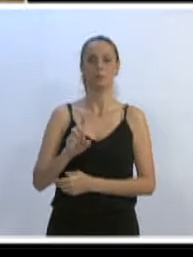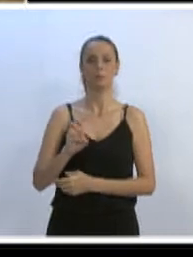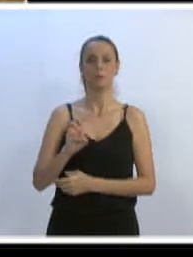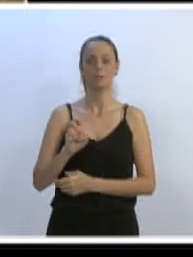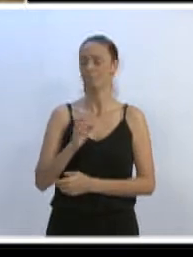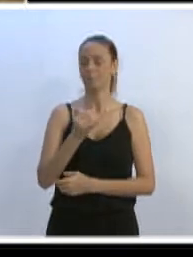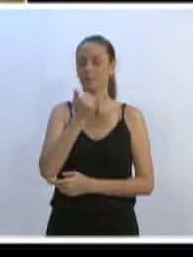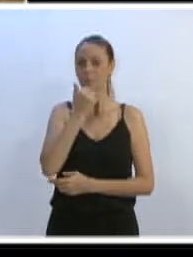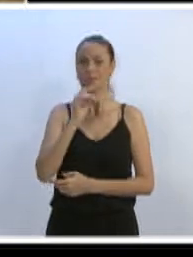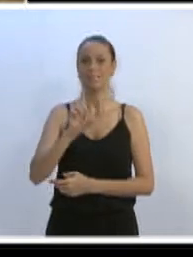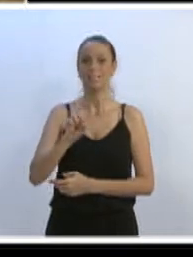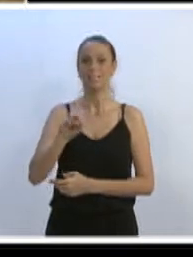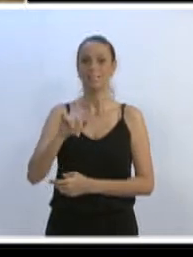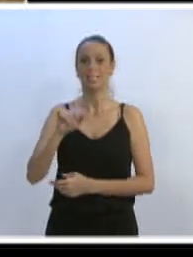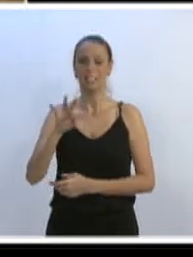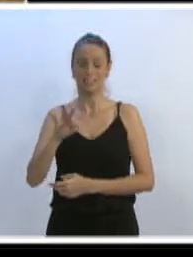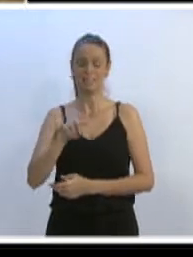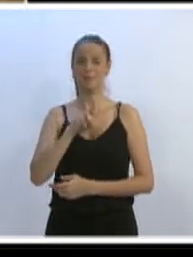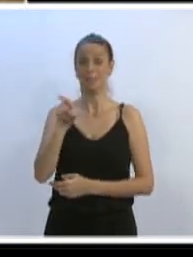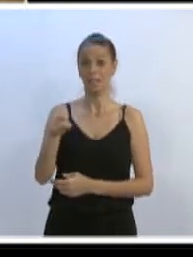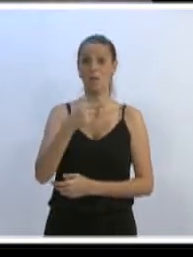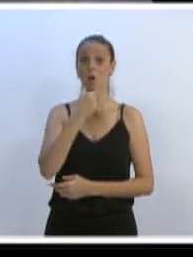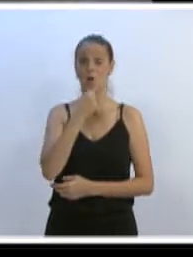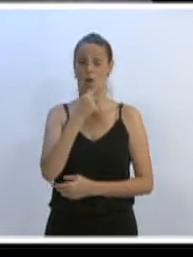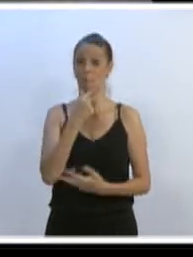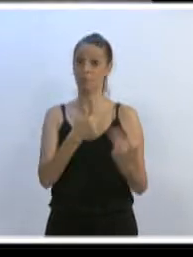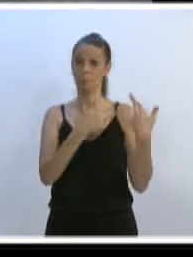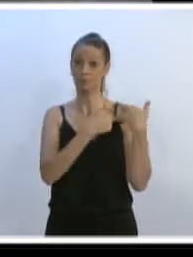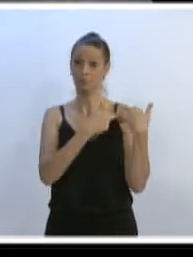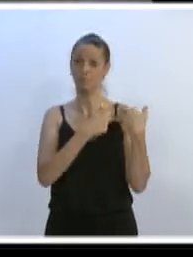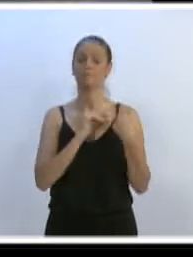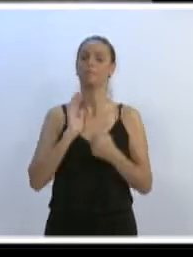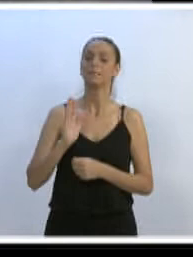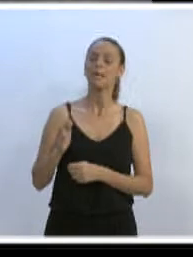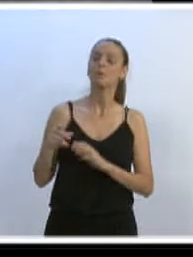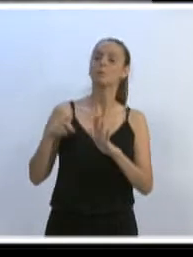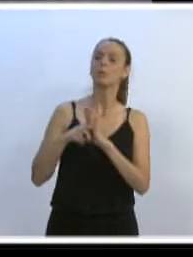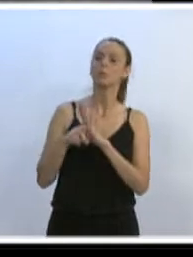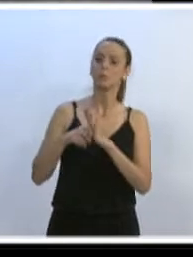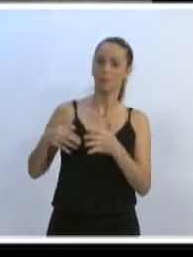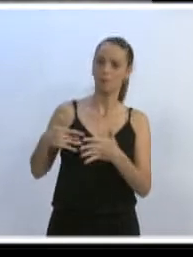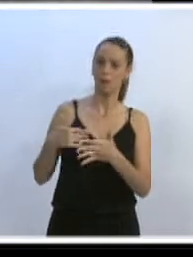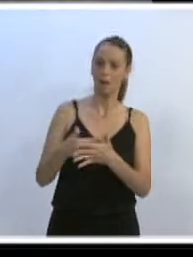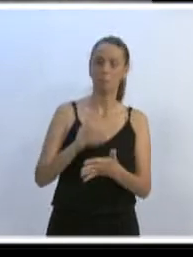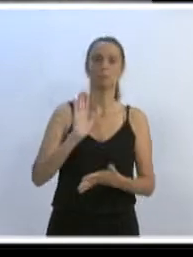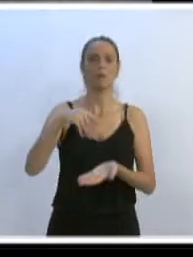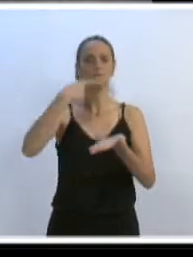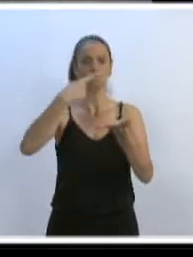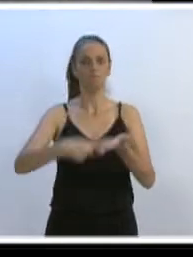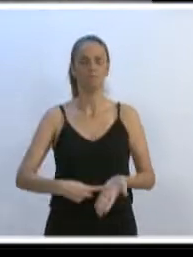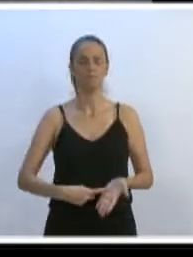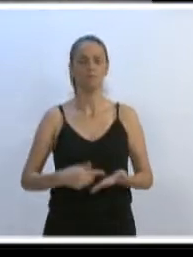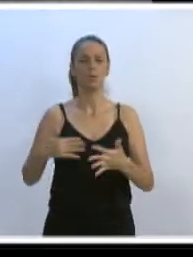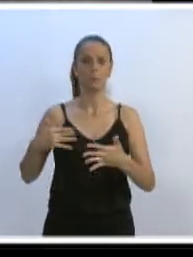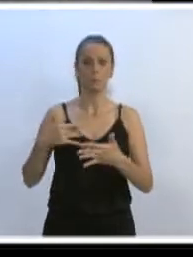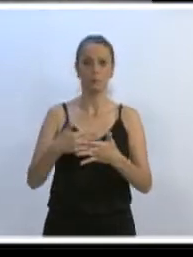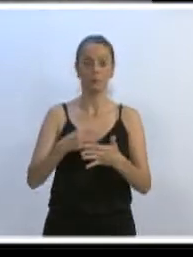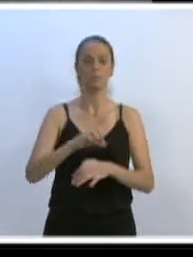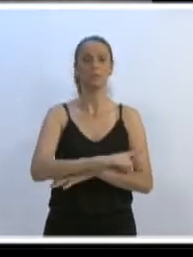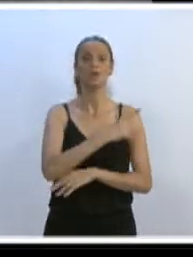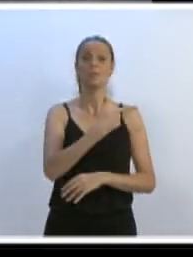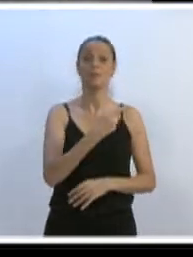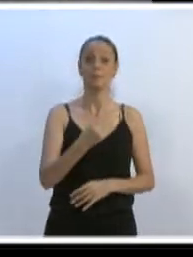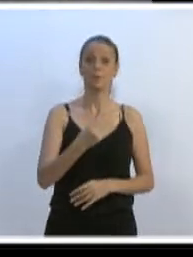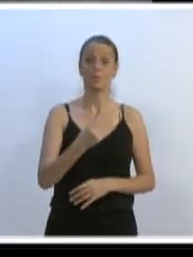duplicação da br 470 nos farão os prazos já estão estabelecidos vão passar para os senhores o prazo é do dia 20 e